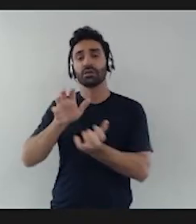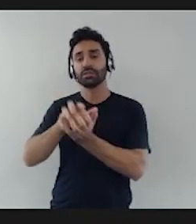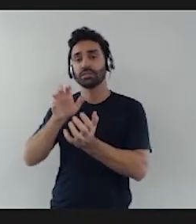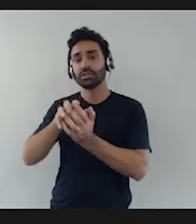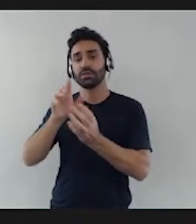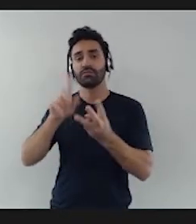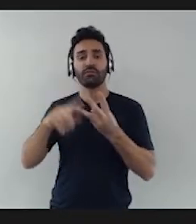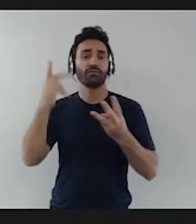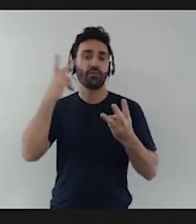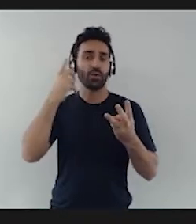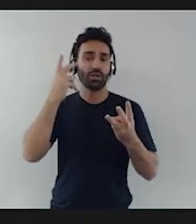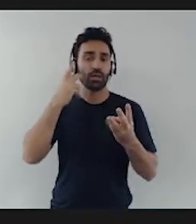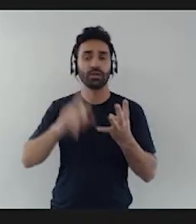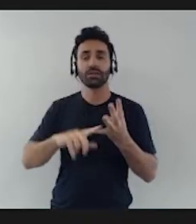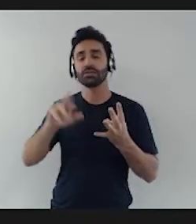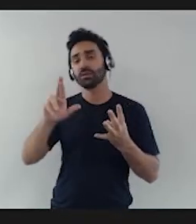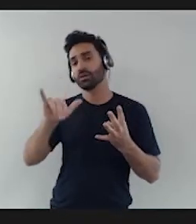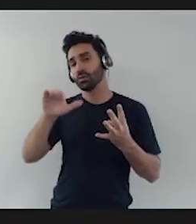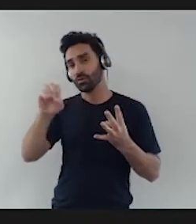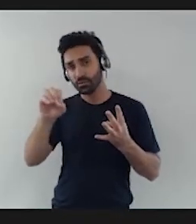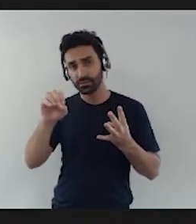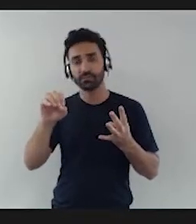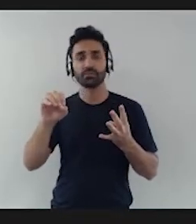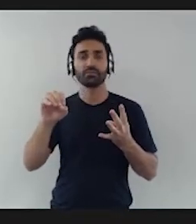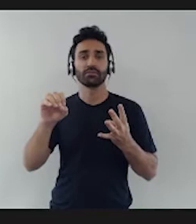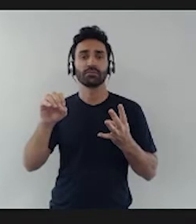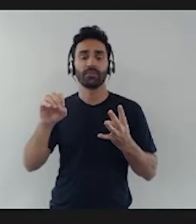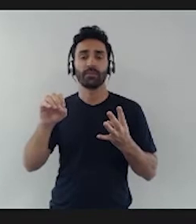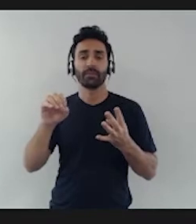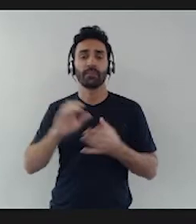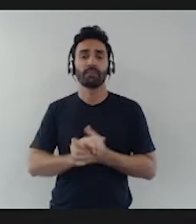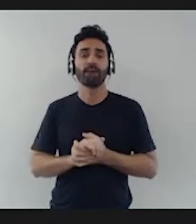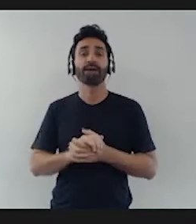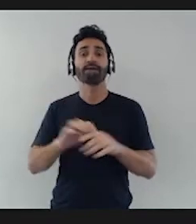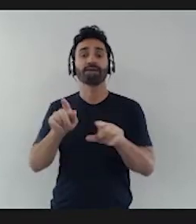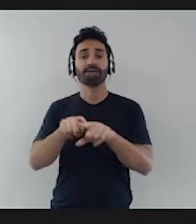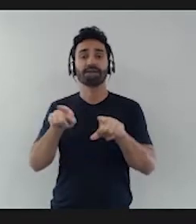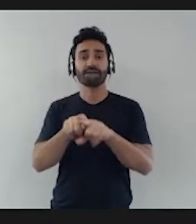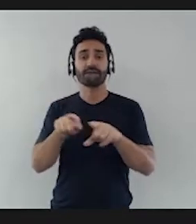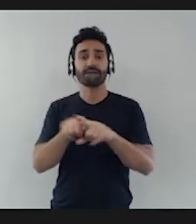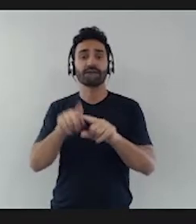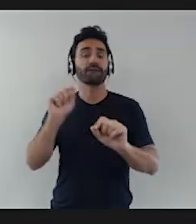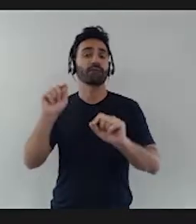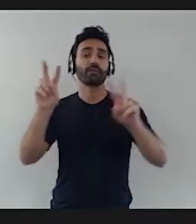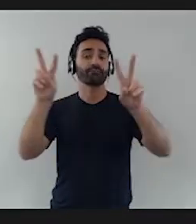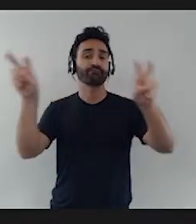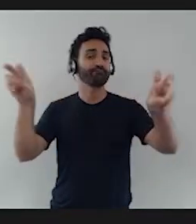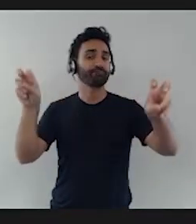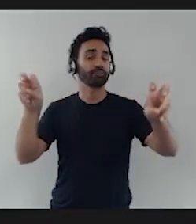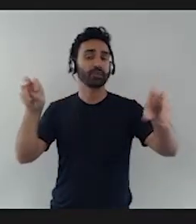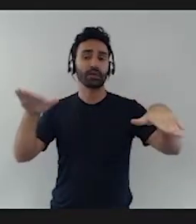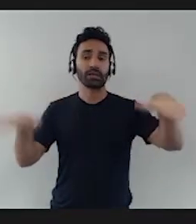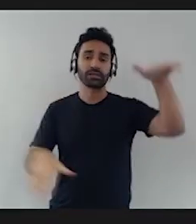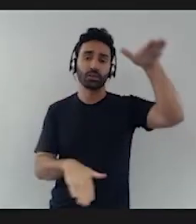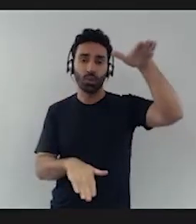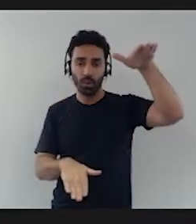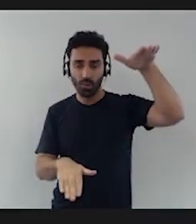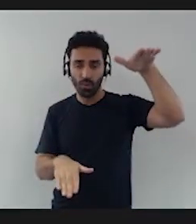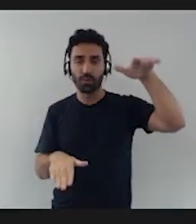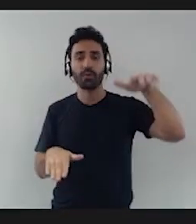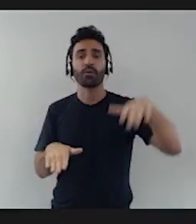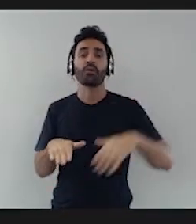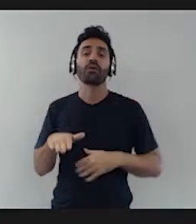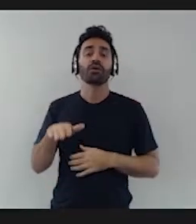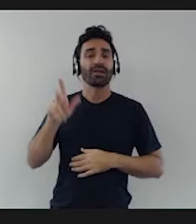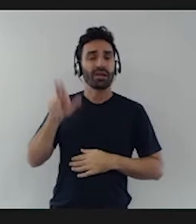como Fortaleza, Rio de Janeiro. E, além disso, a questão da desigualdade, que foi aí o que Edésio